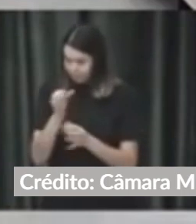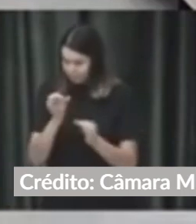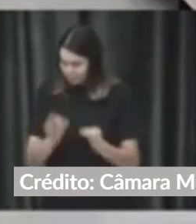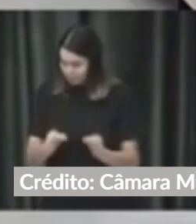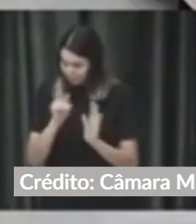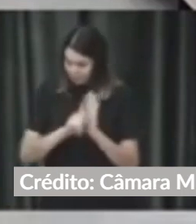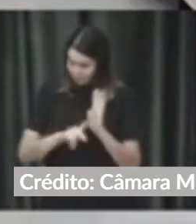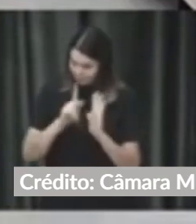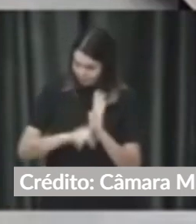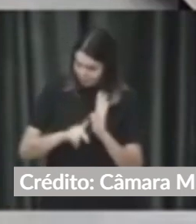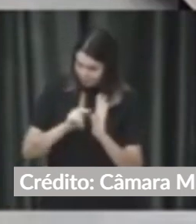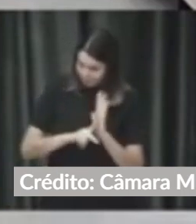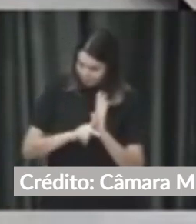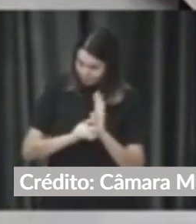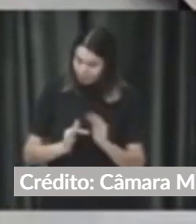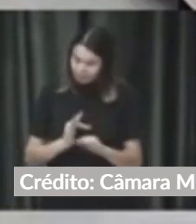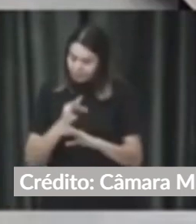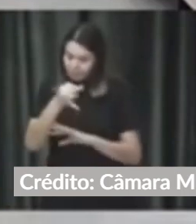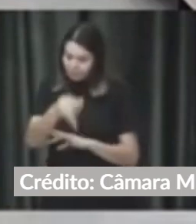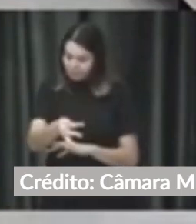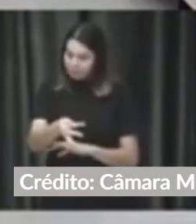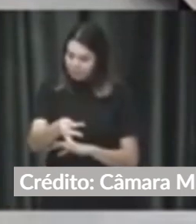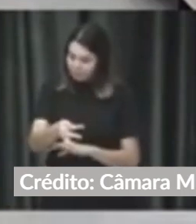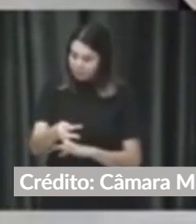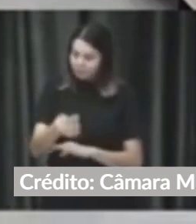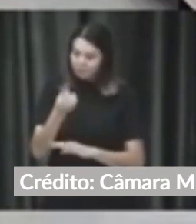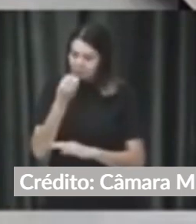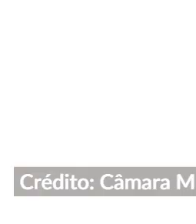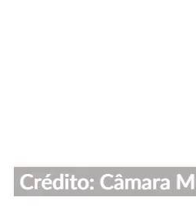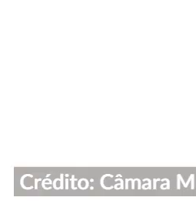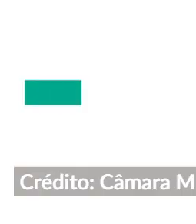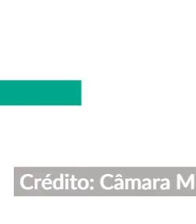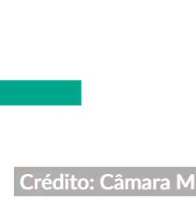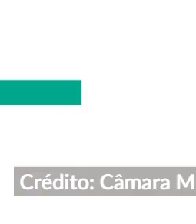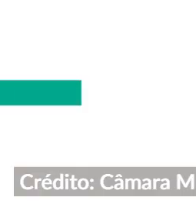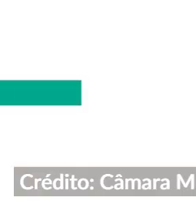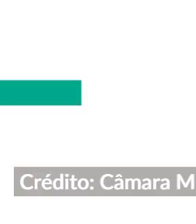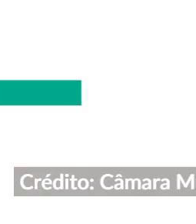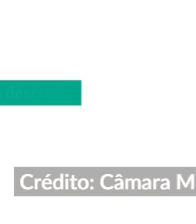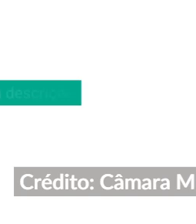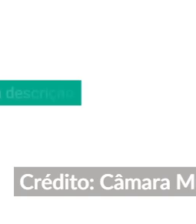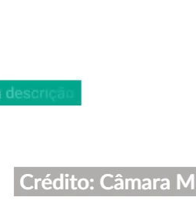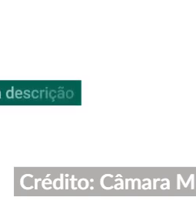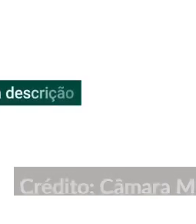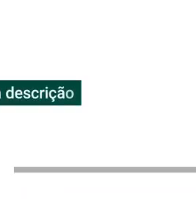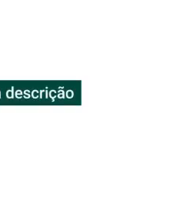certeza, um projeto que no futuro será muito bom.